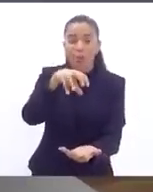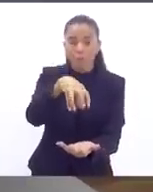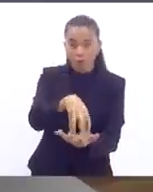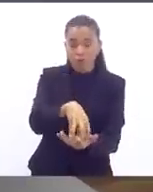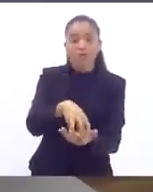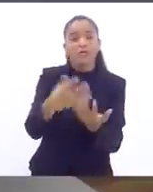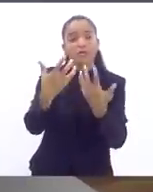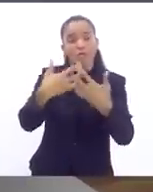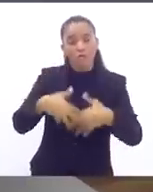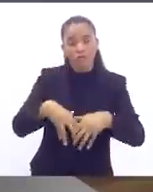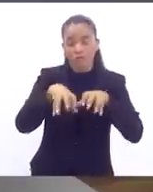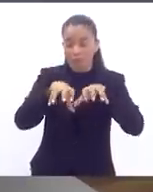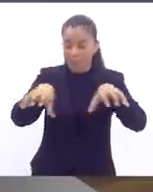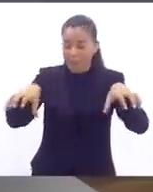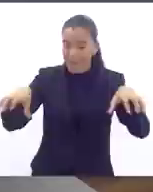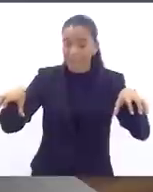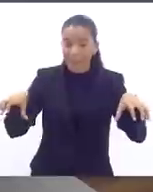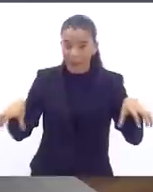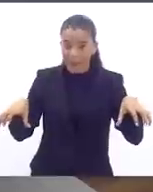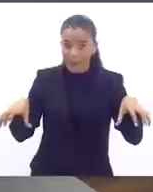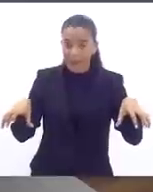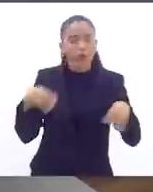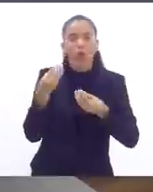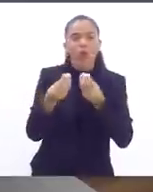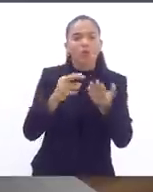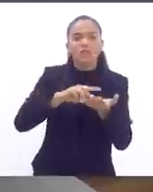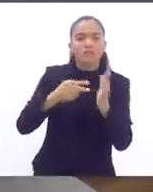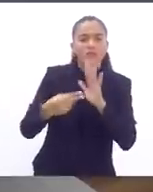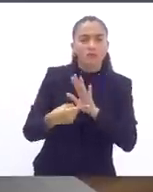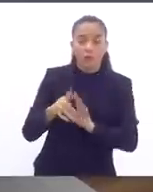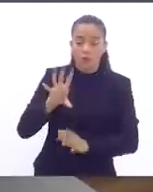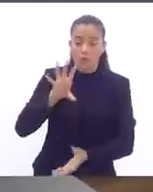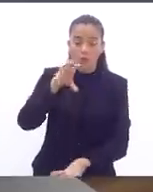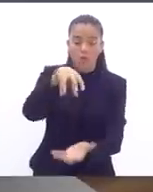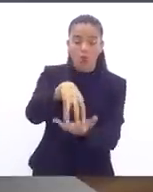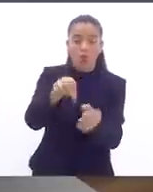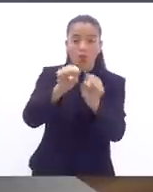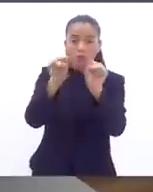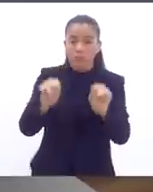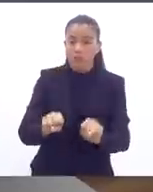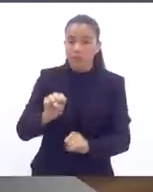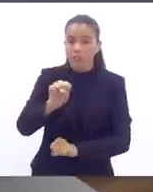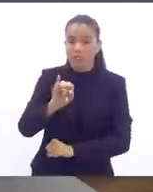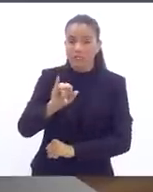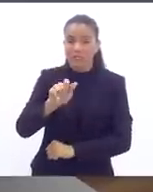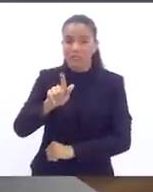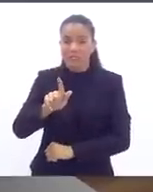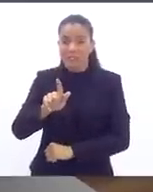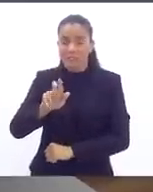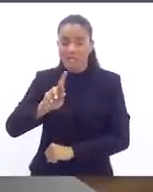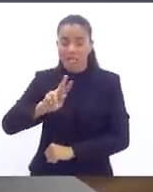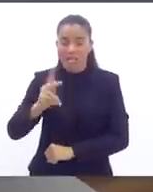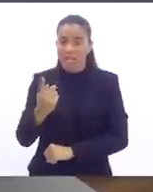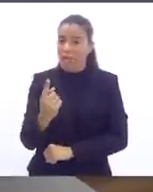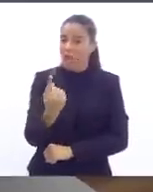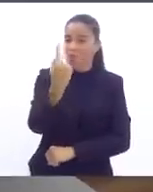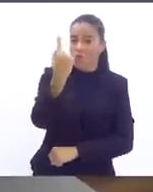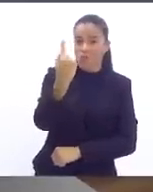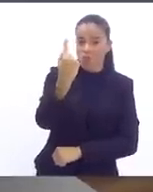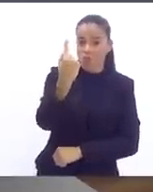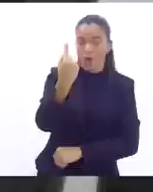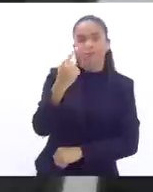mas ele funciona de Centralizado que que eu quero dizer com isso o sistema é único então